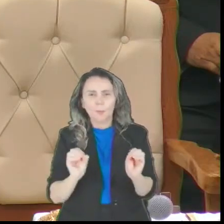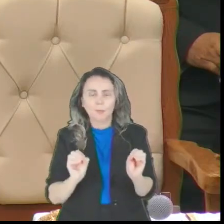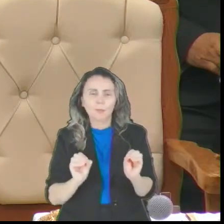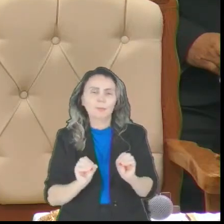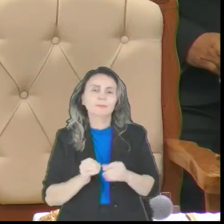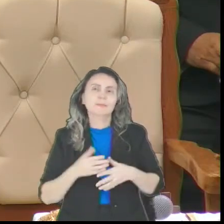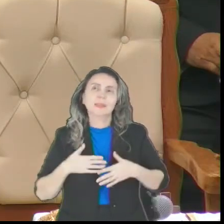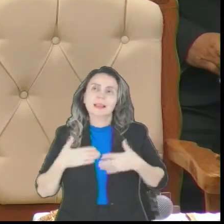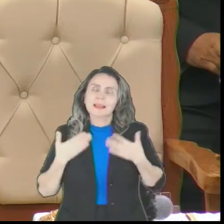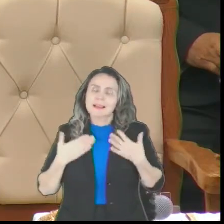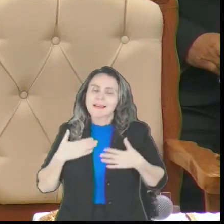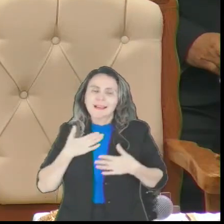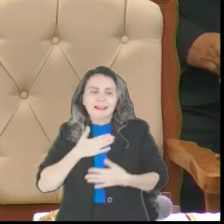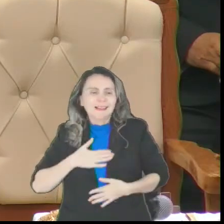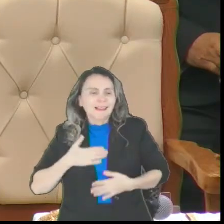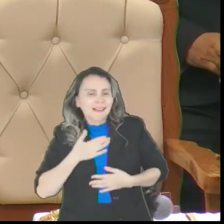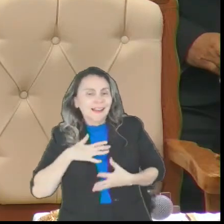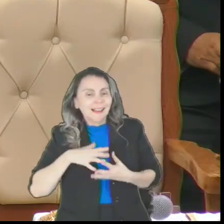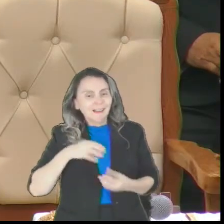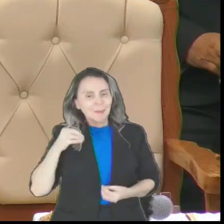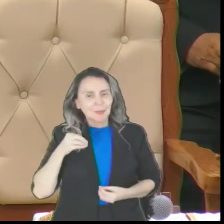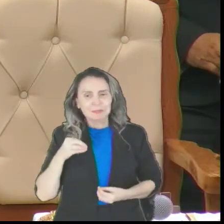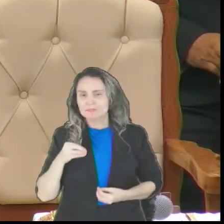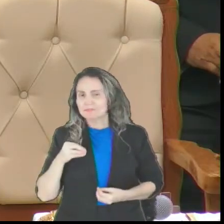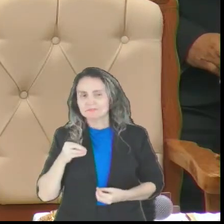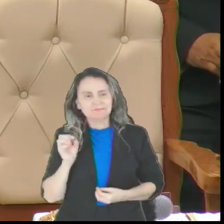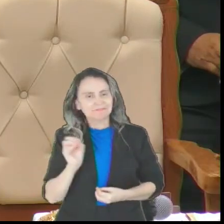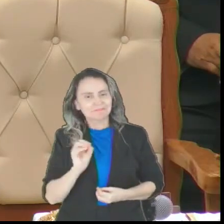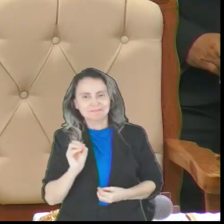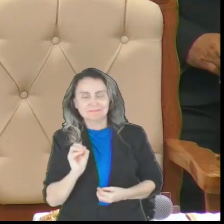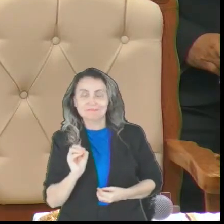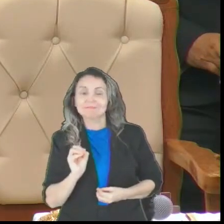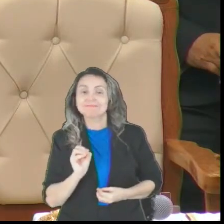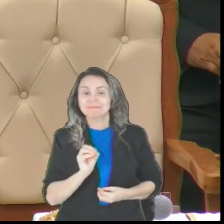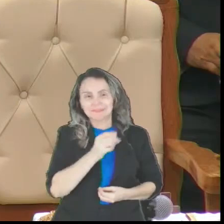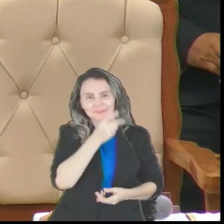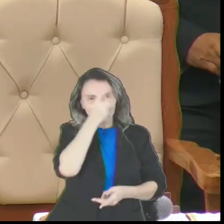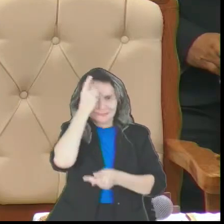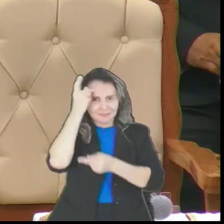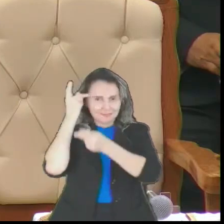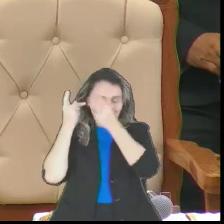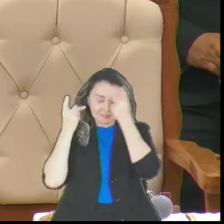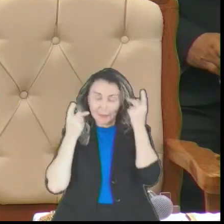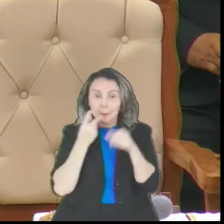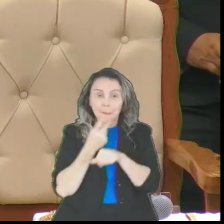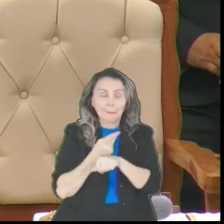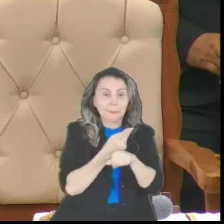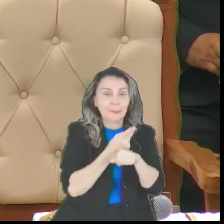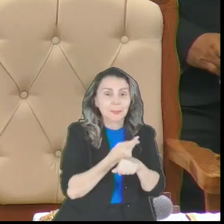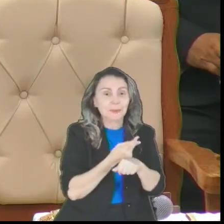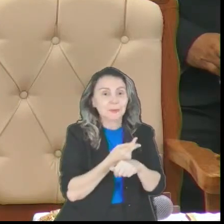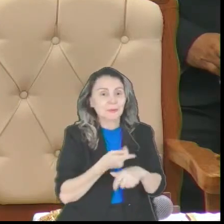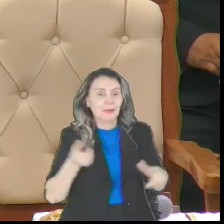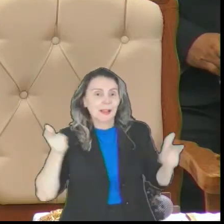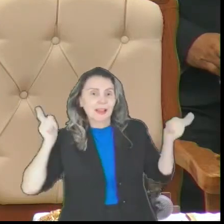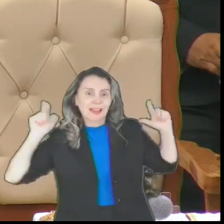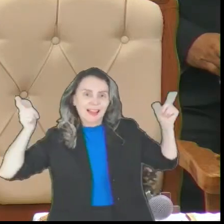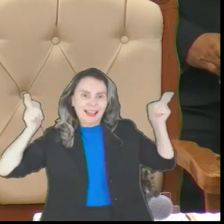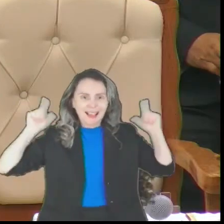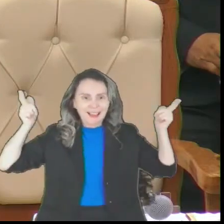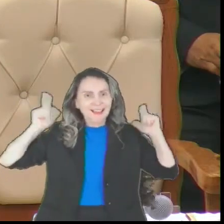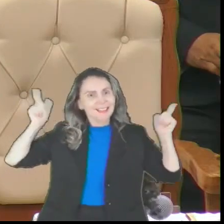gozo na alma. As pessoas procuram nos divertimentos algo para preencher a sua vida. As